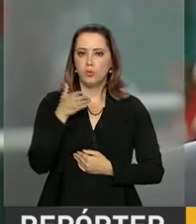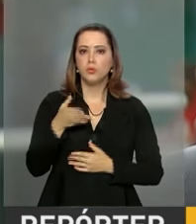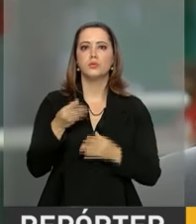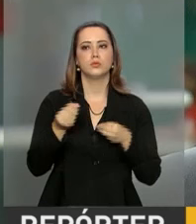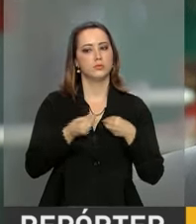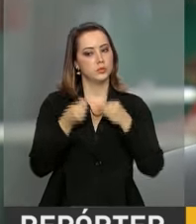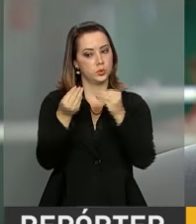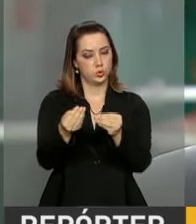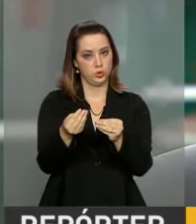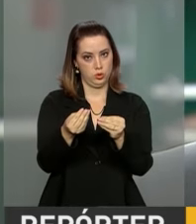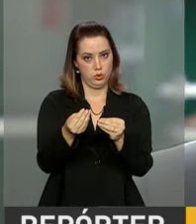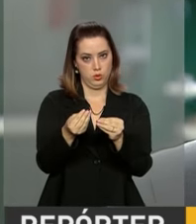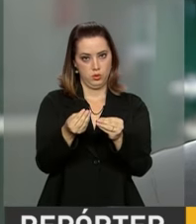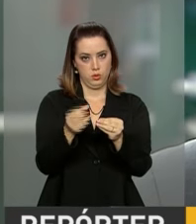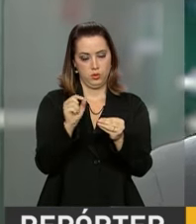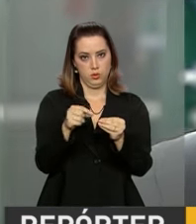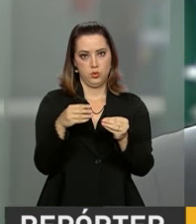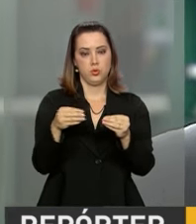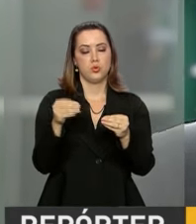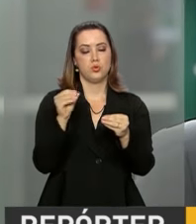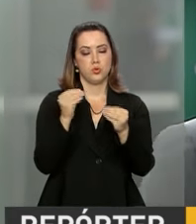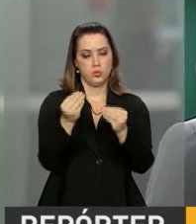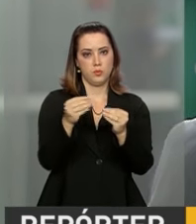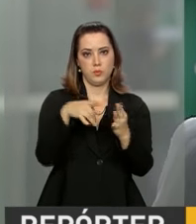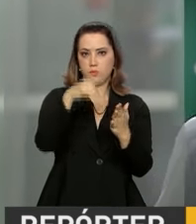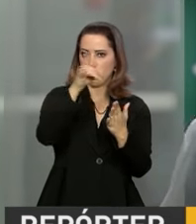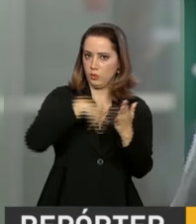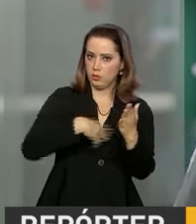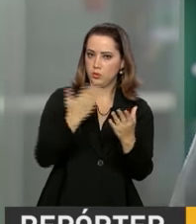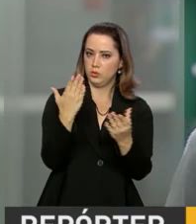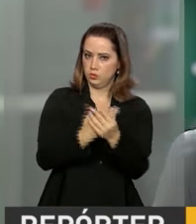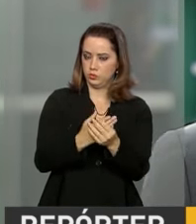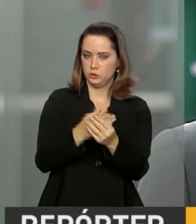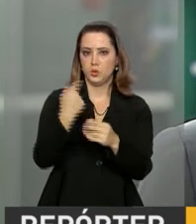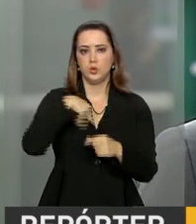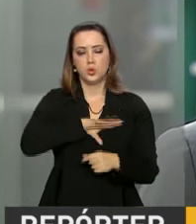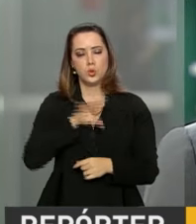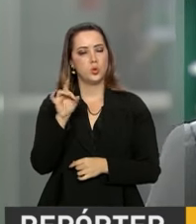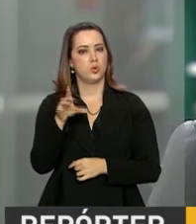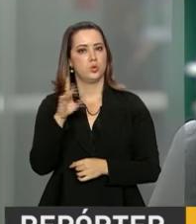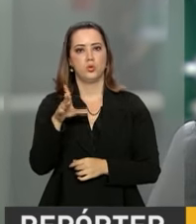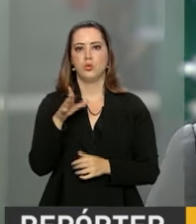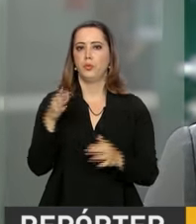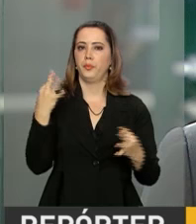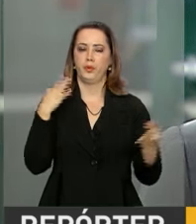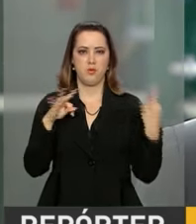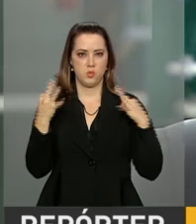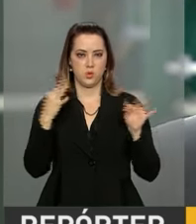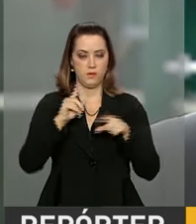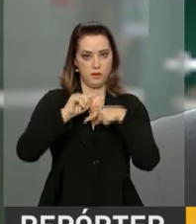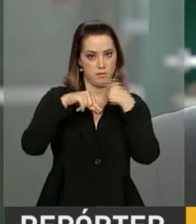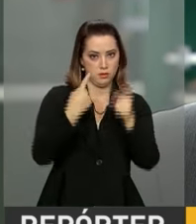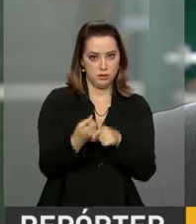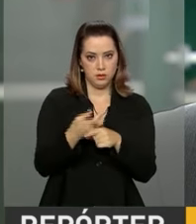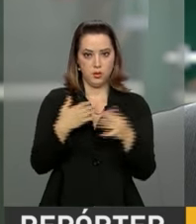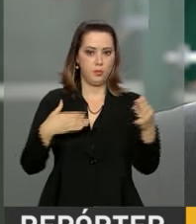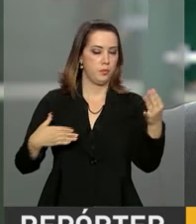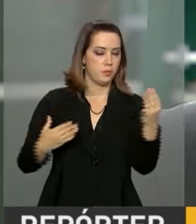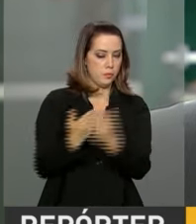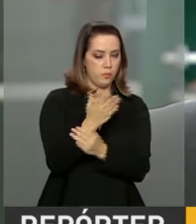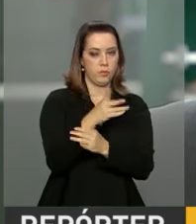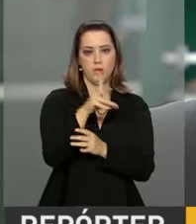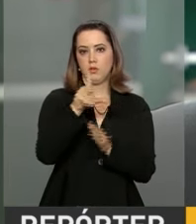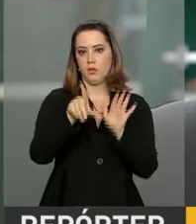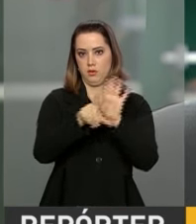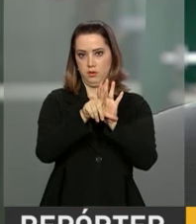LDO. Logicamente que eh nós só podemos entrar no recesso oficial após aprovação da LDO. Eh, não temos